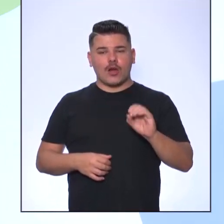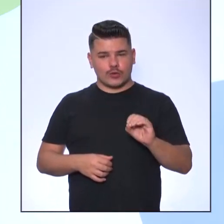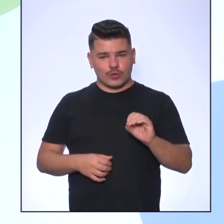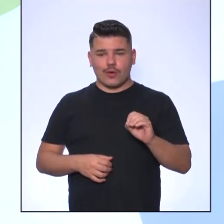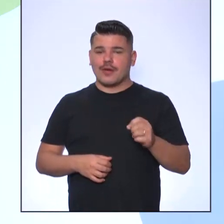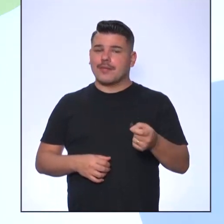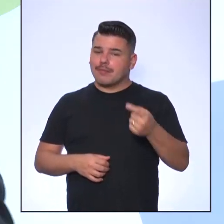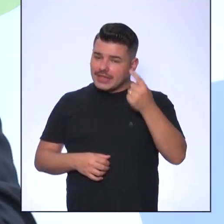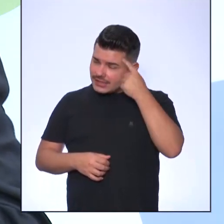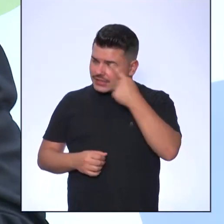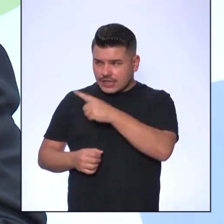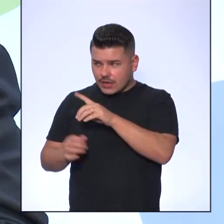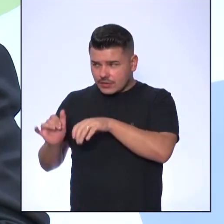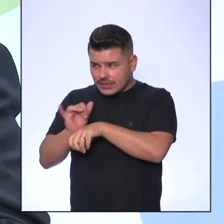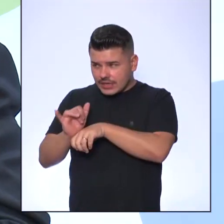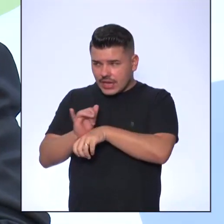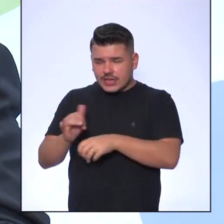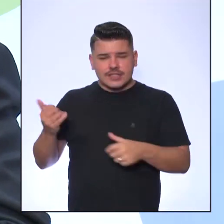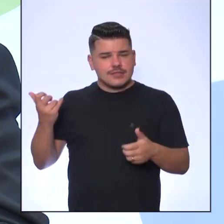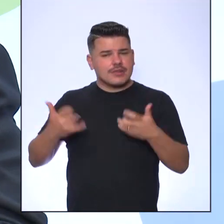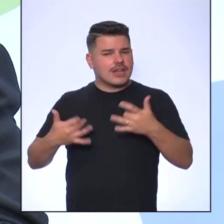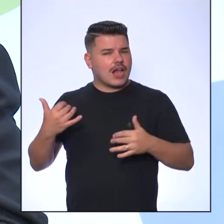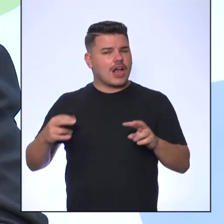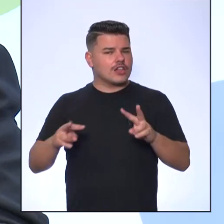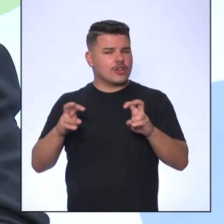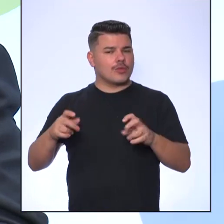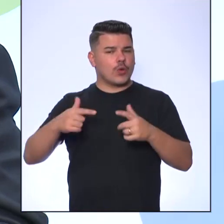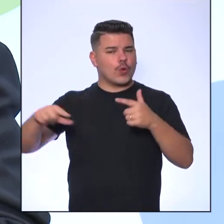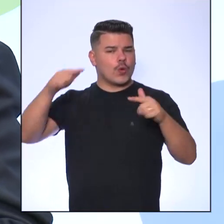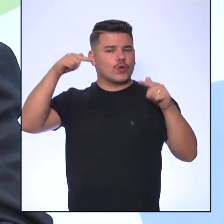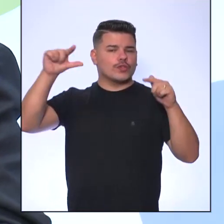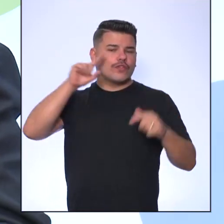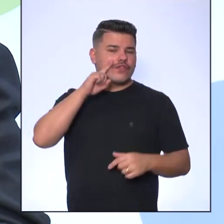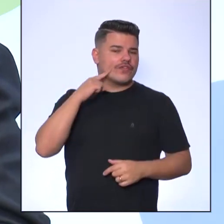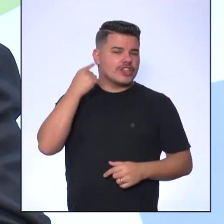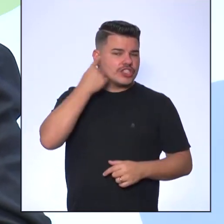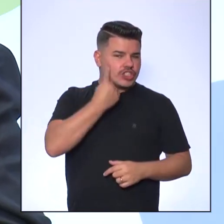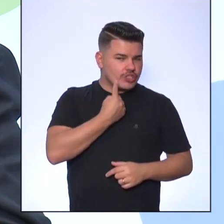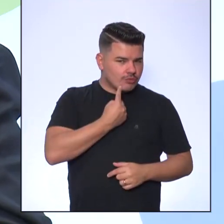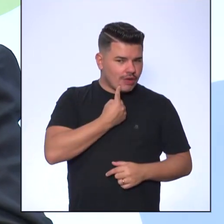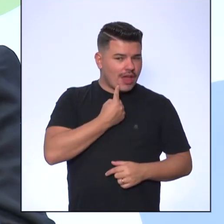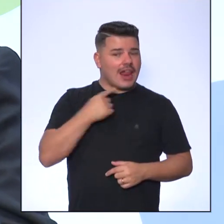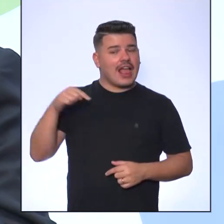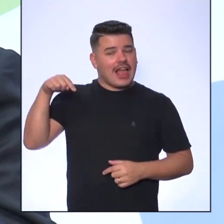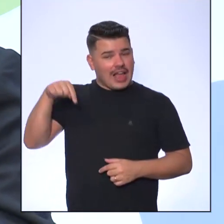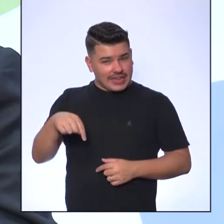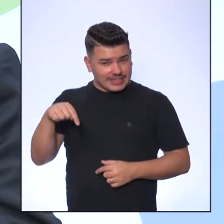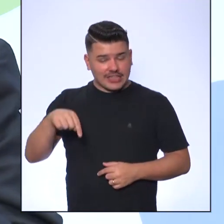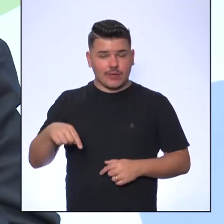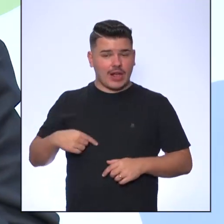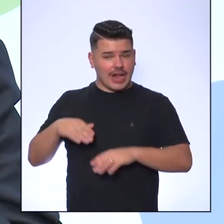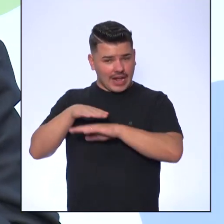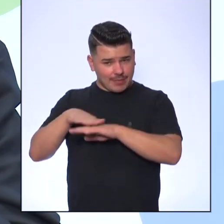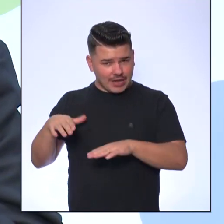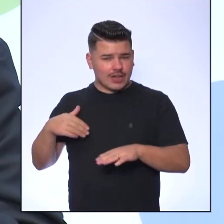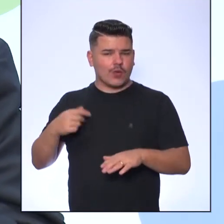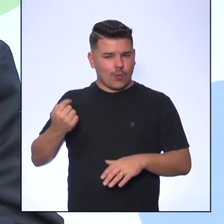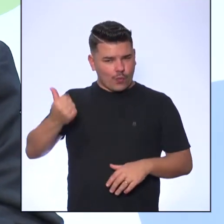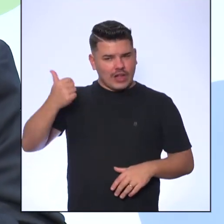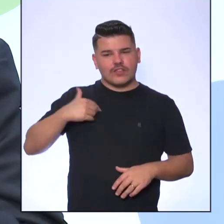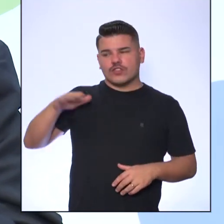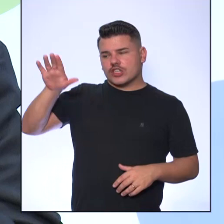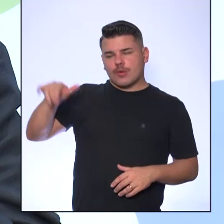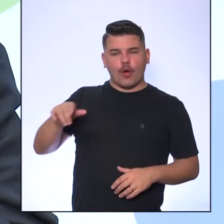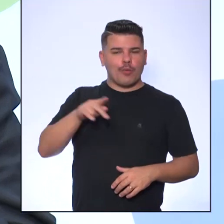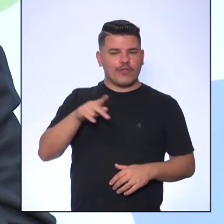já vai pensando aí para falar um pouquinho sobre os outros vestibulares, a gente está concluindo aqui esta parte, já eu vou chamar o professor Seide aqui de